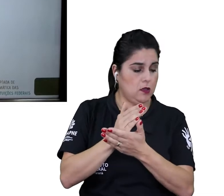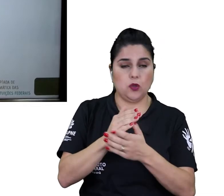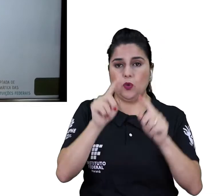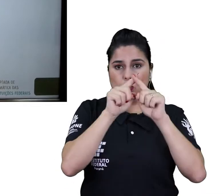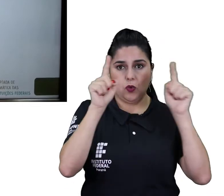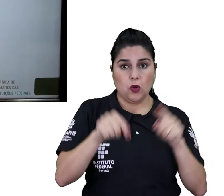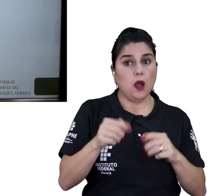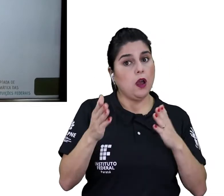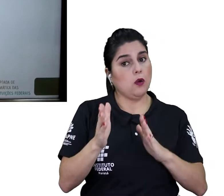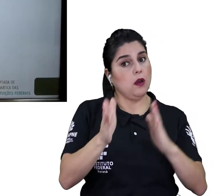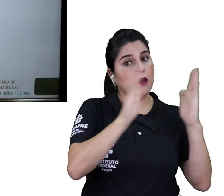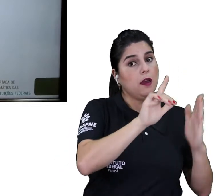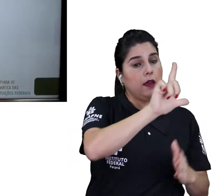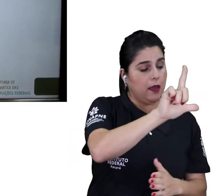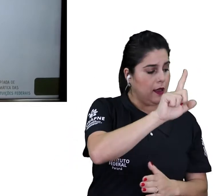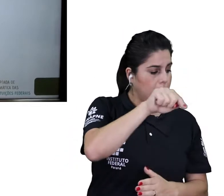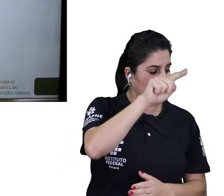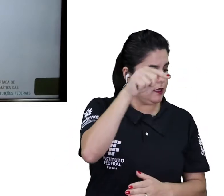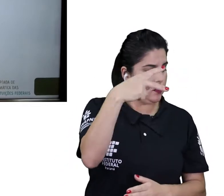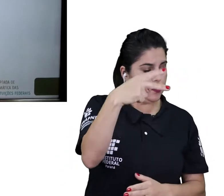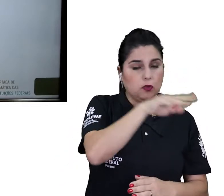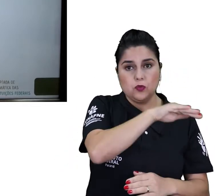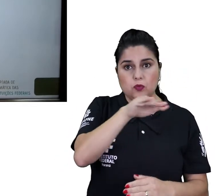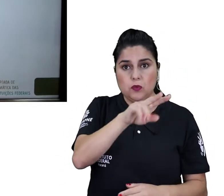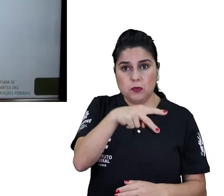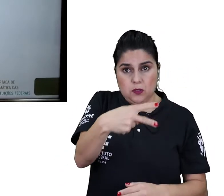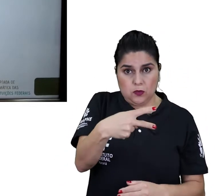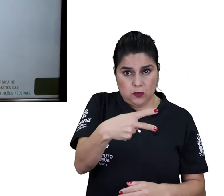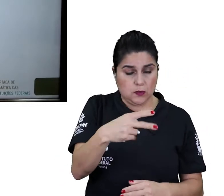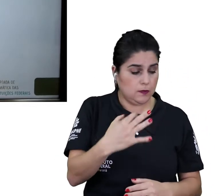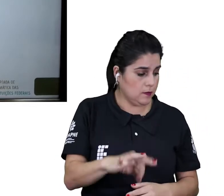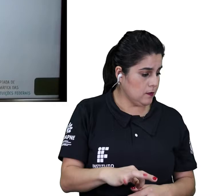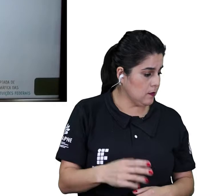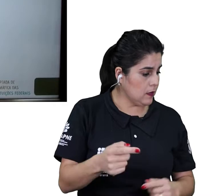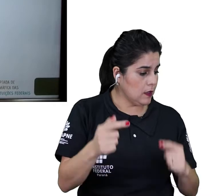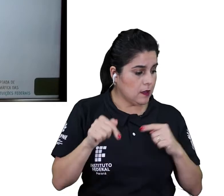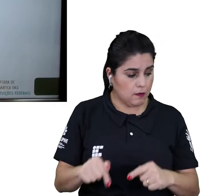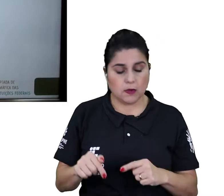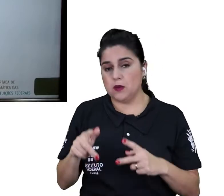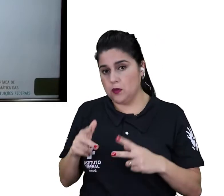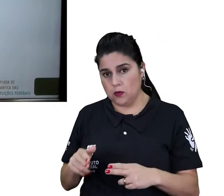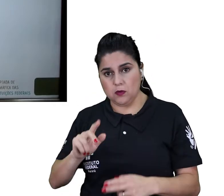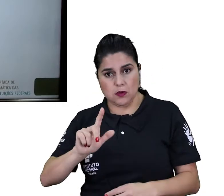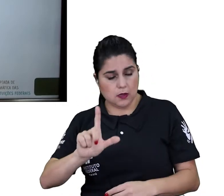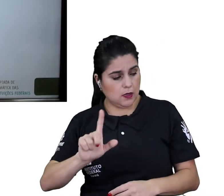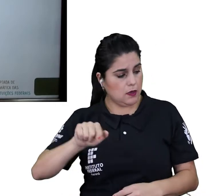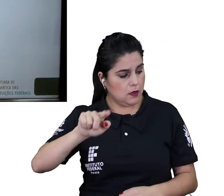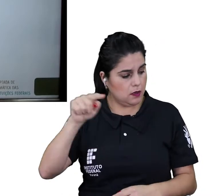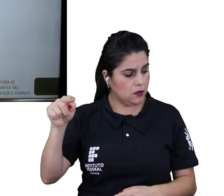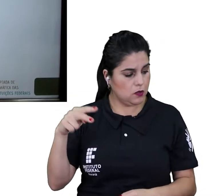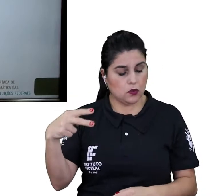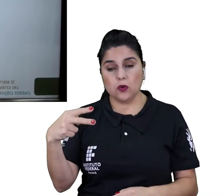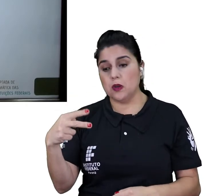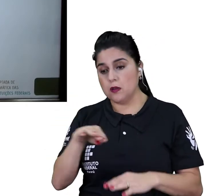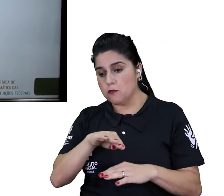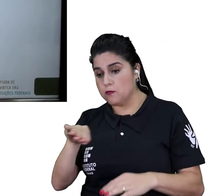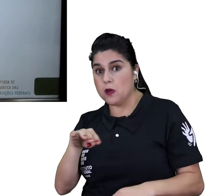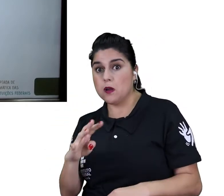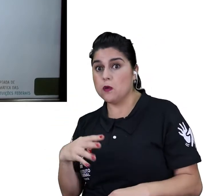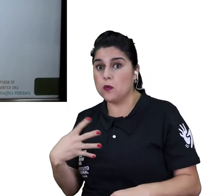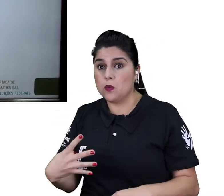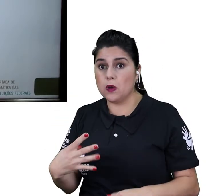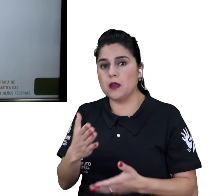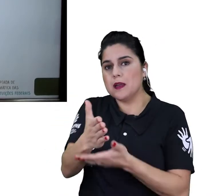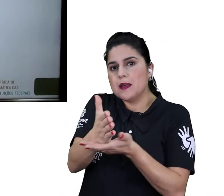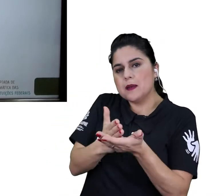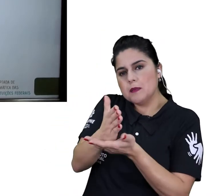lado é L raiz de 2 sobre 2, que era a metade. Então vai ser L raiz de 2 sobre 4.